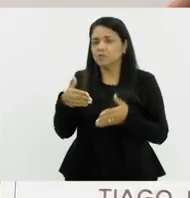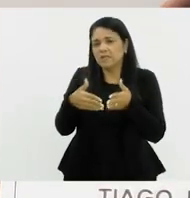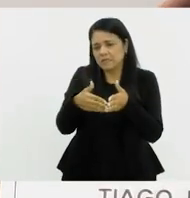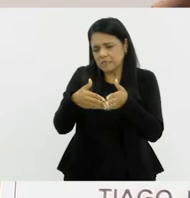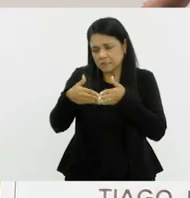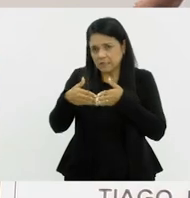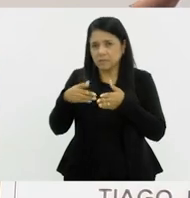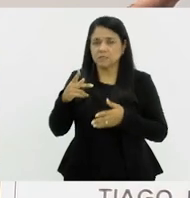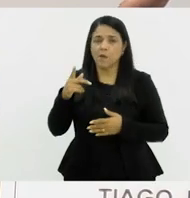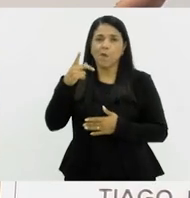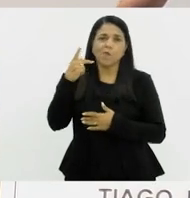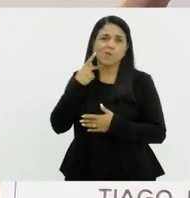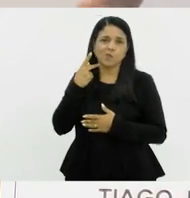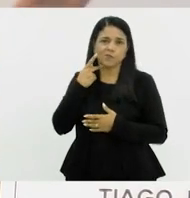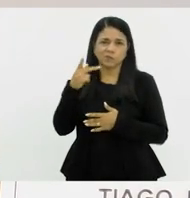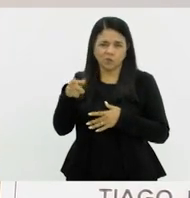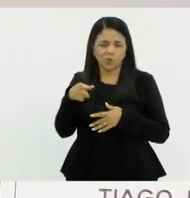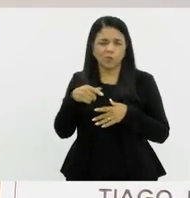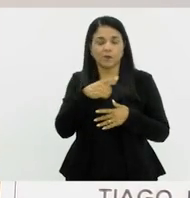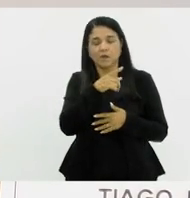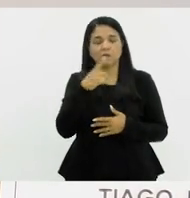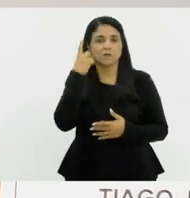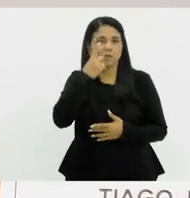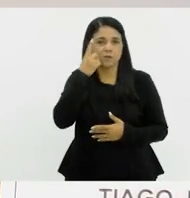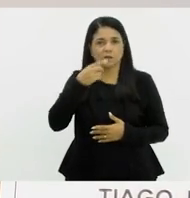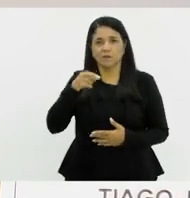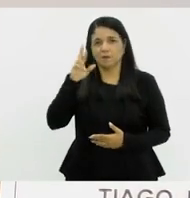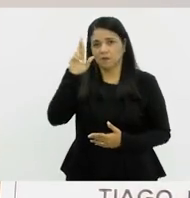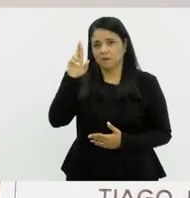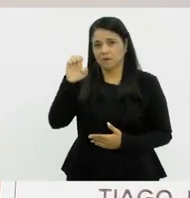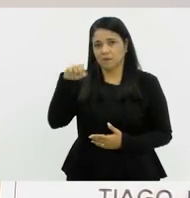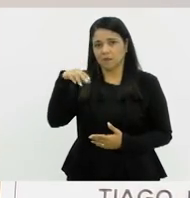permitir que a deputada Renata faça uma breve saudação. Tá bom?